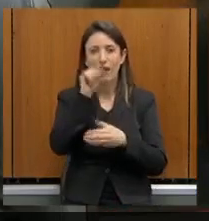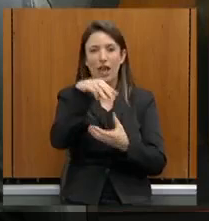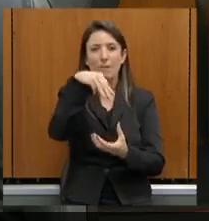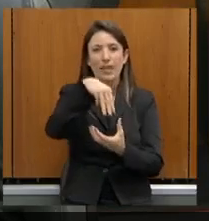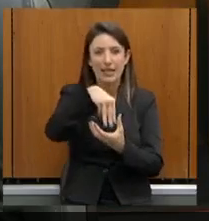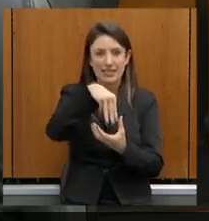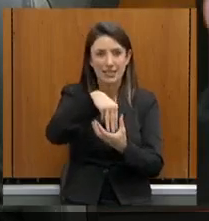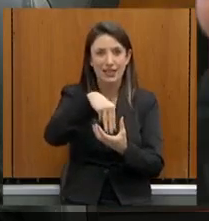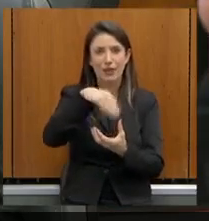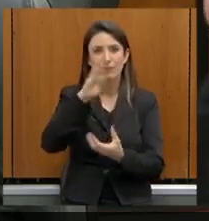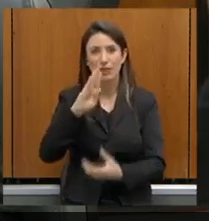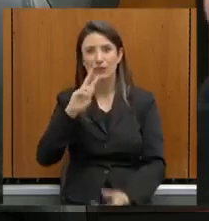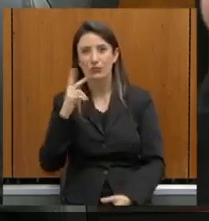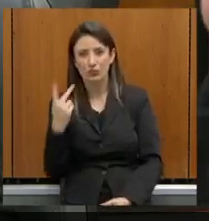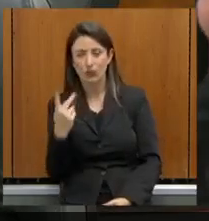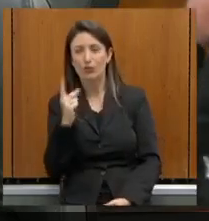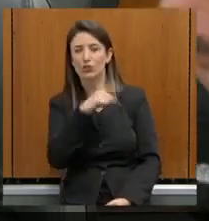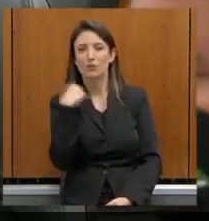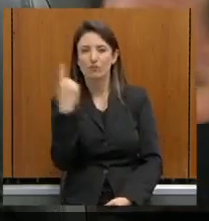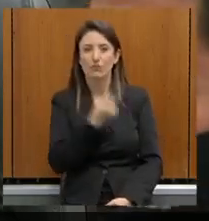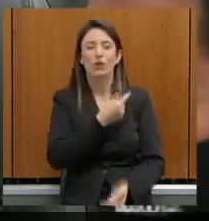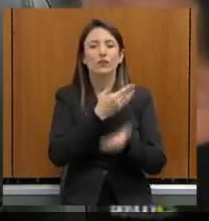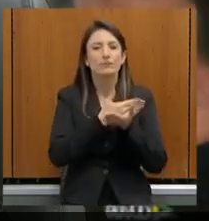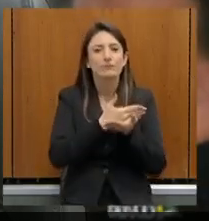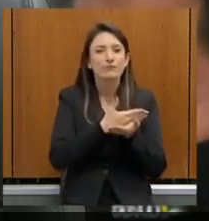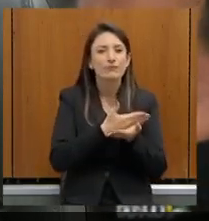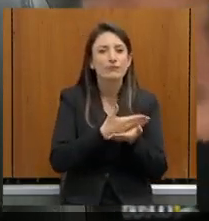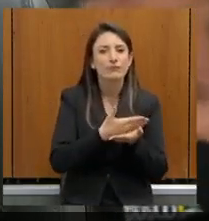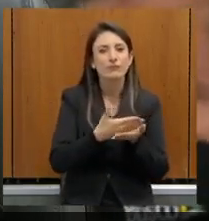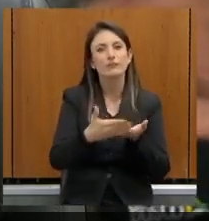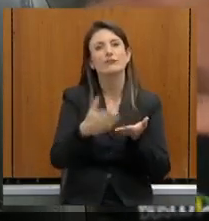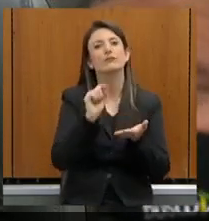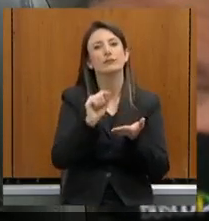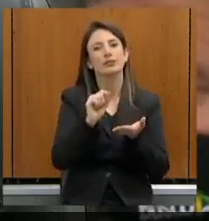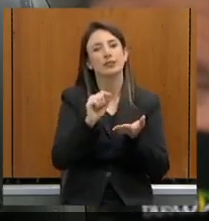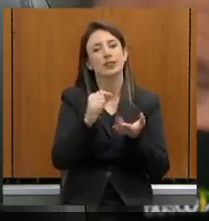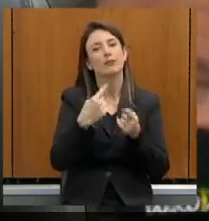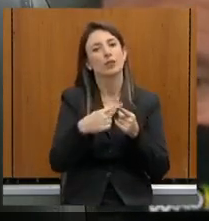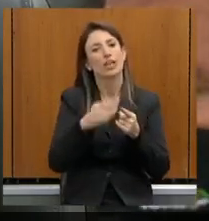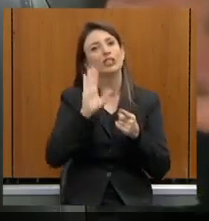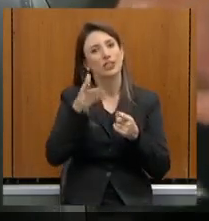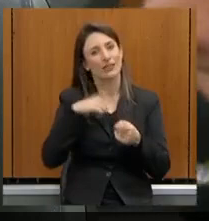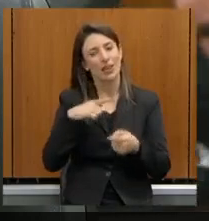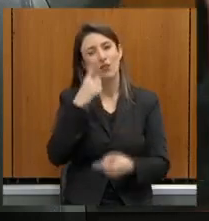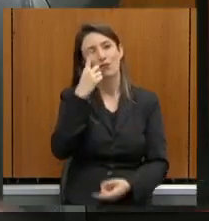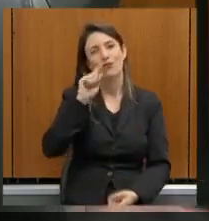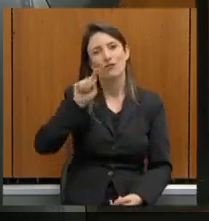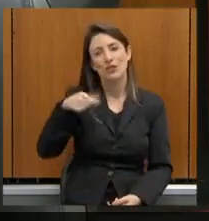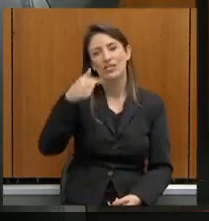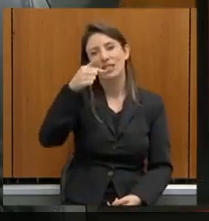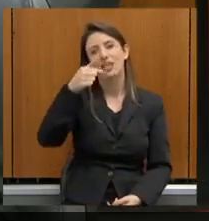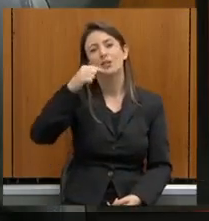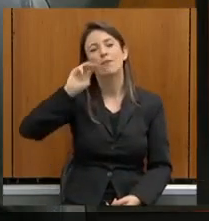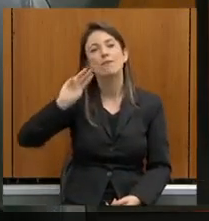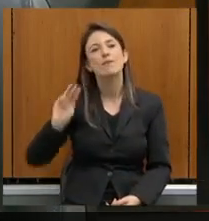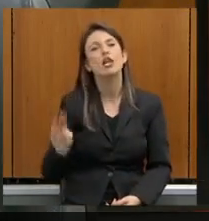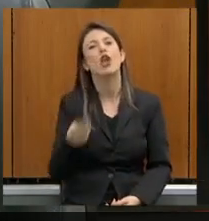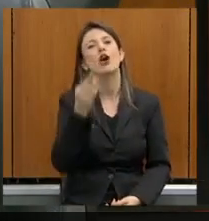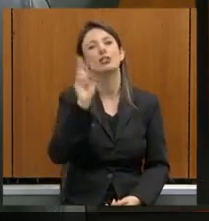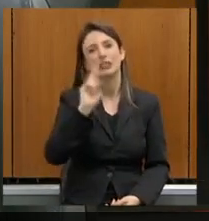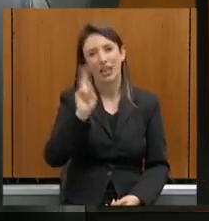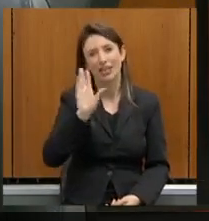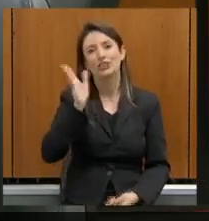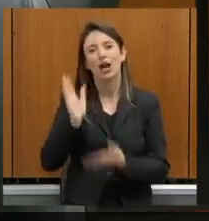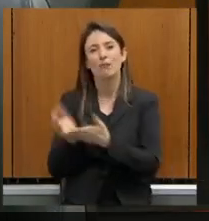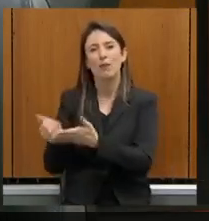Horizonte, nós vamos dar início, uma vez que temos 1,7 milhões de reais captados